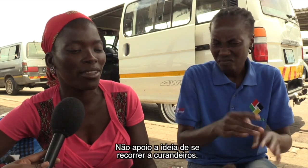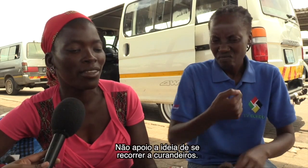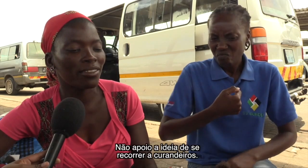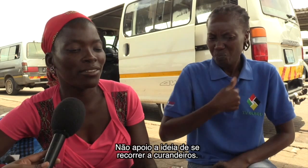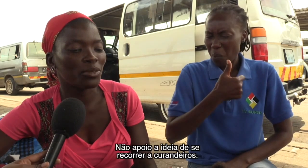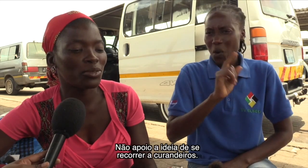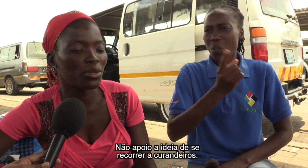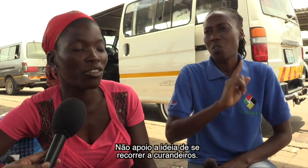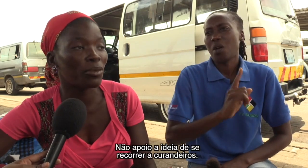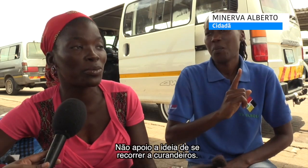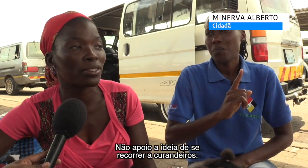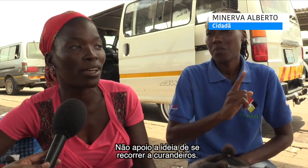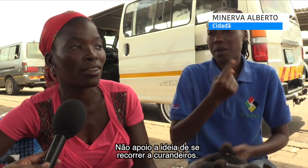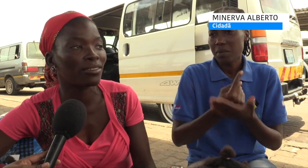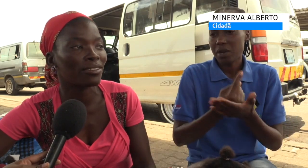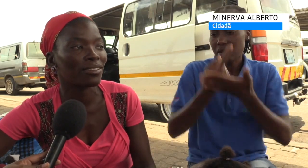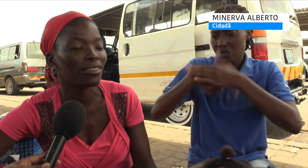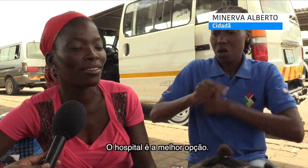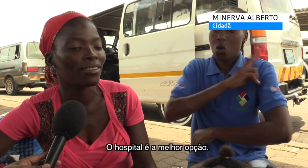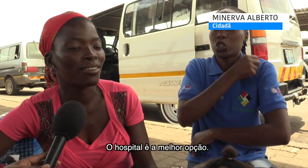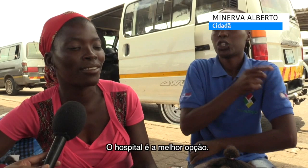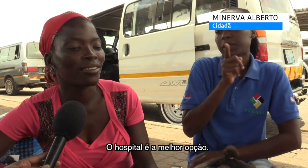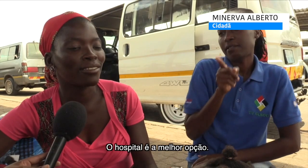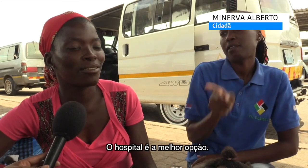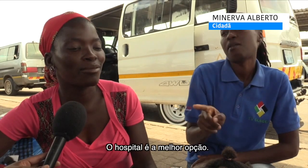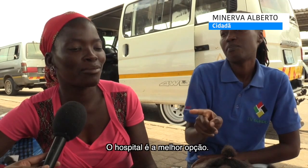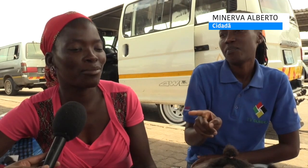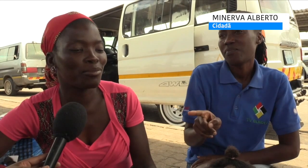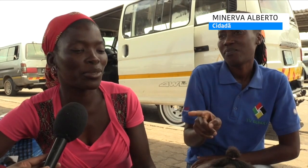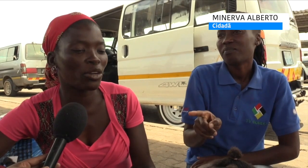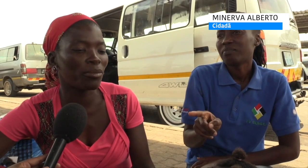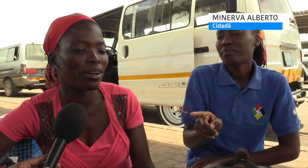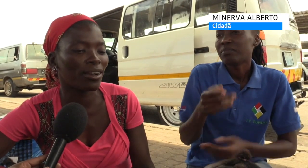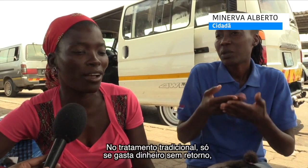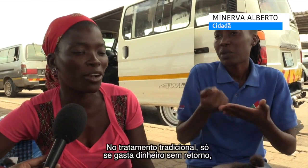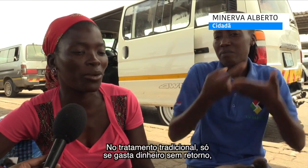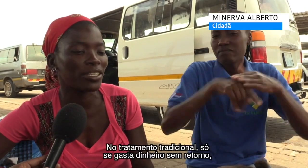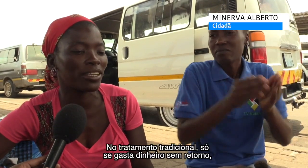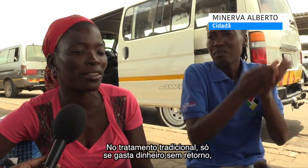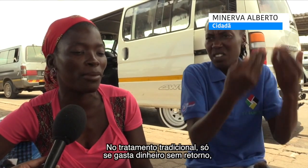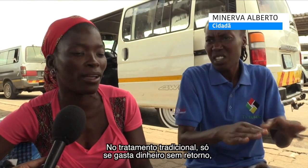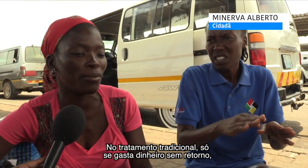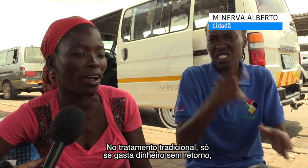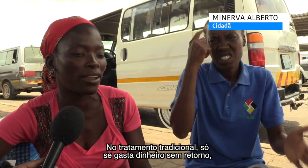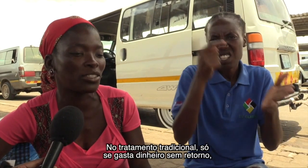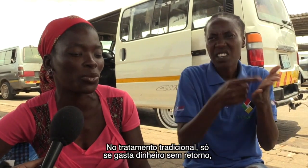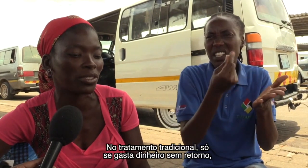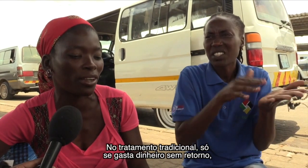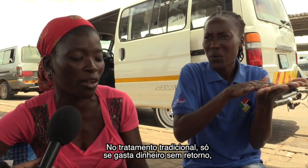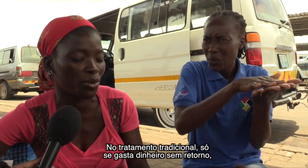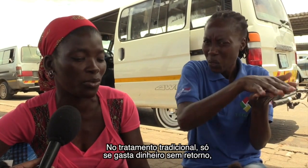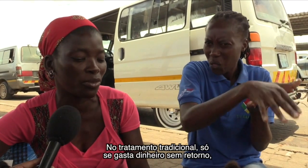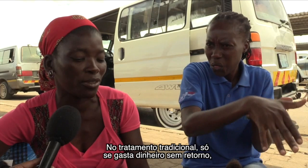Não apoia a ideia de se recorrer a curandeiros. O hospital é a melhor opção. No tratamento tradicional,